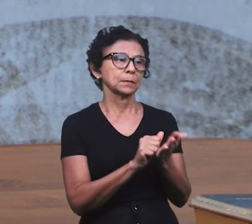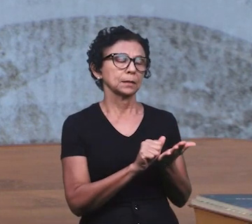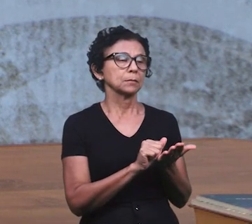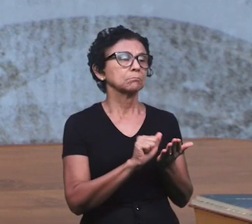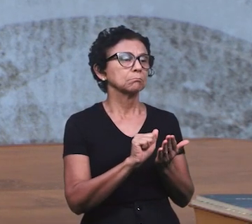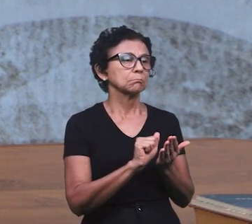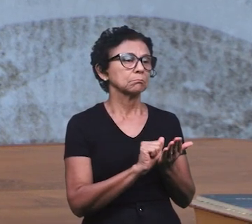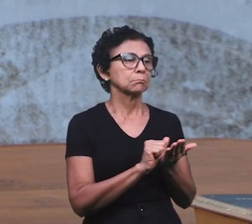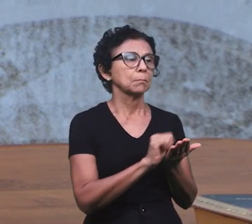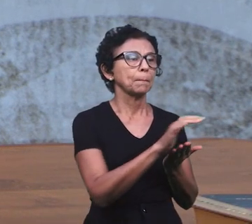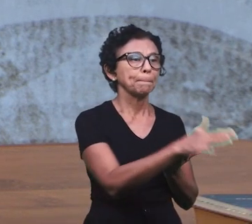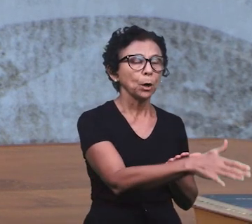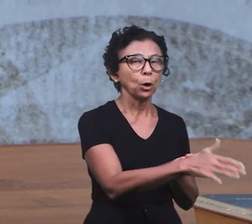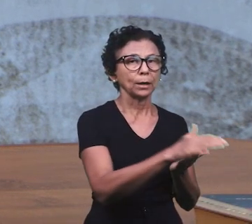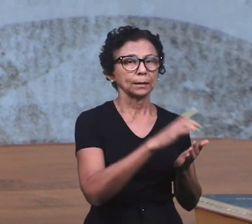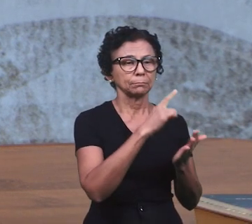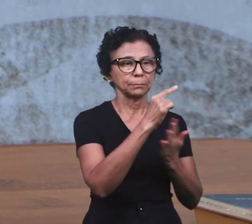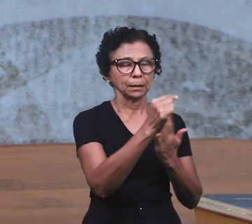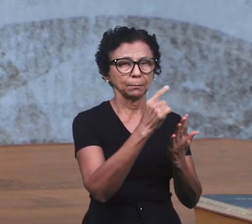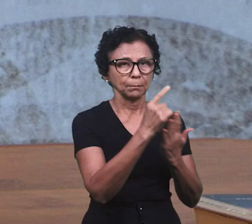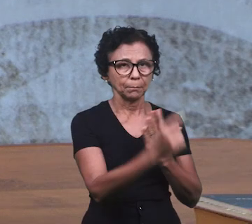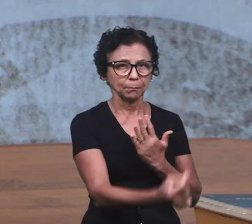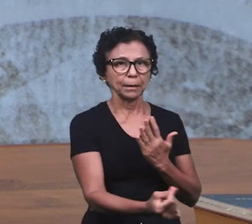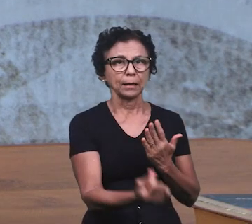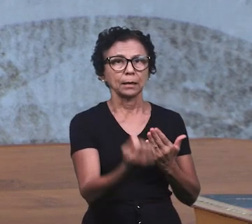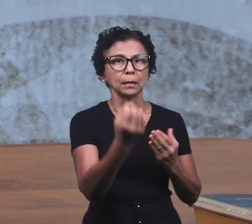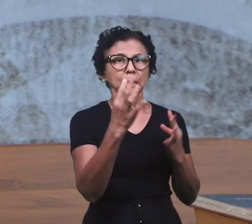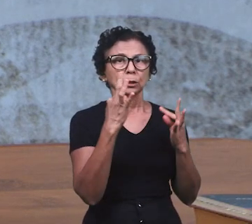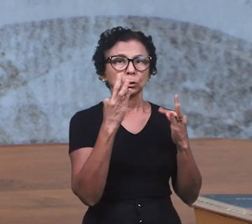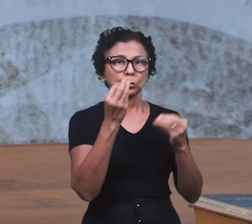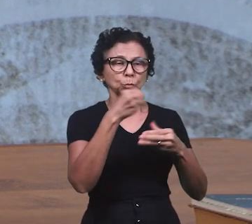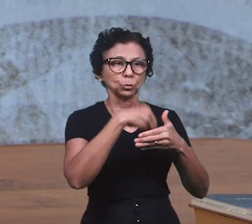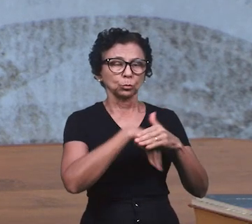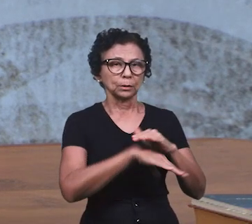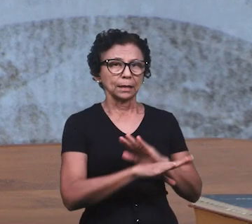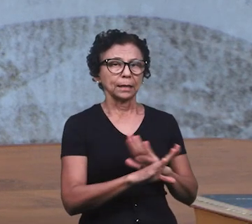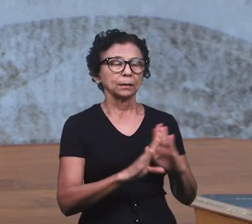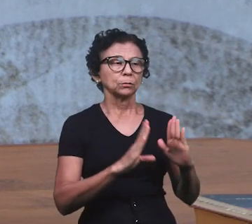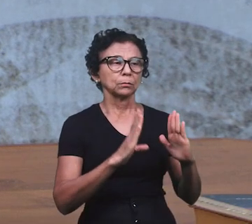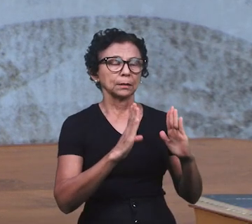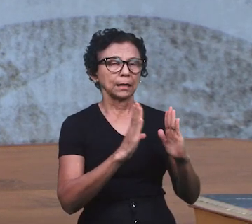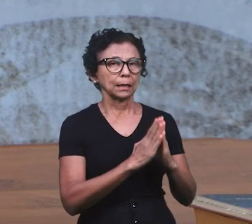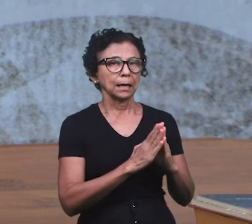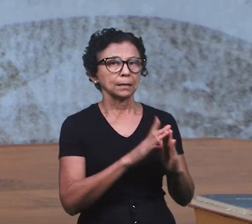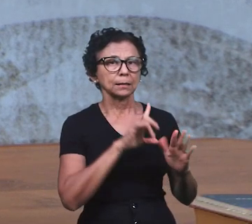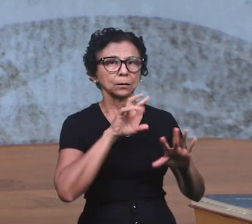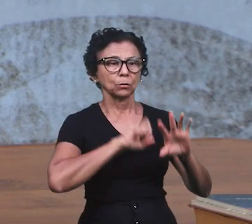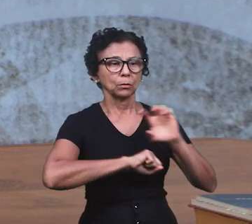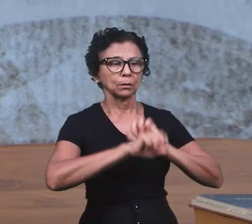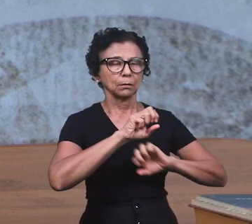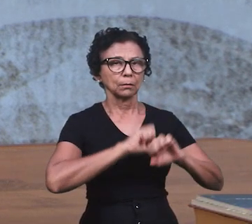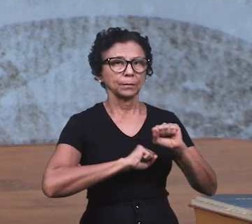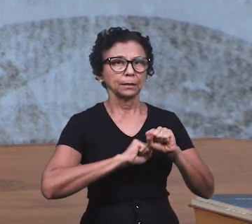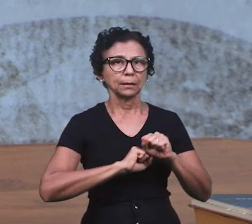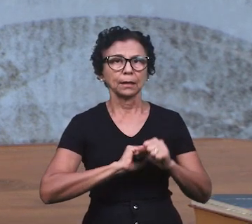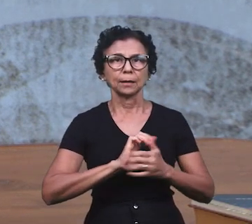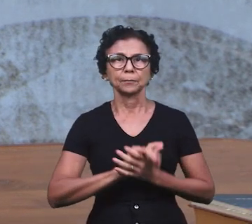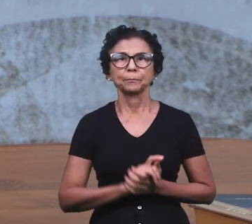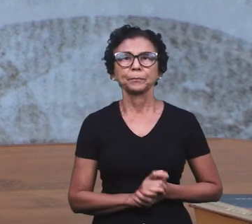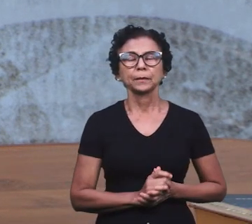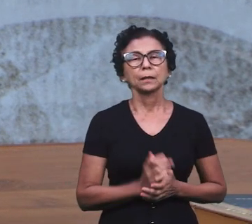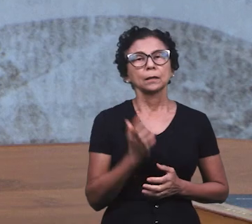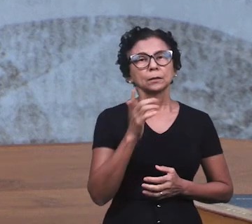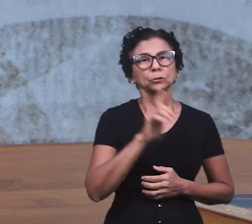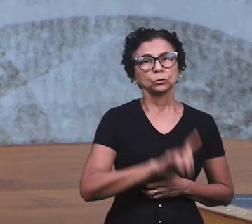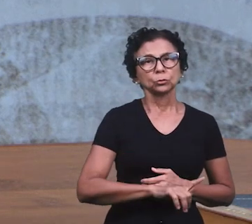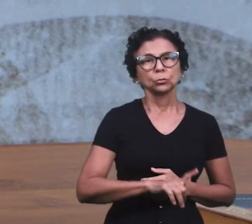praga, para que tudo o que está na casa não seja contaminado. E depois virá o sacerdote